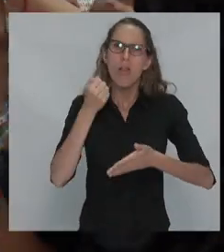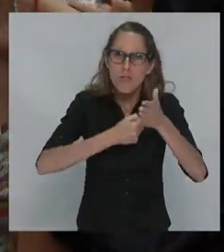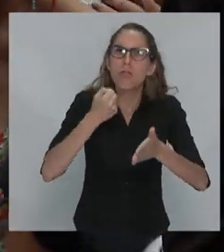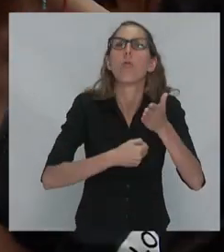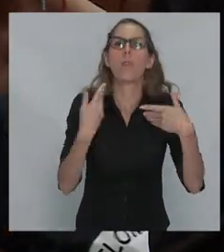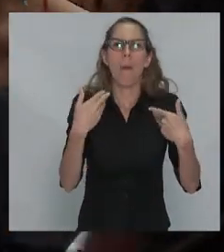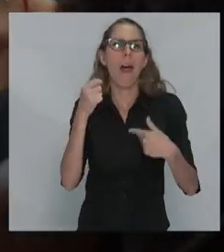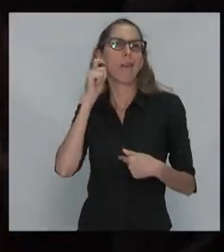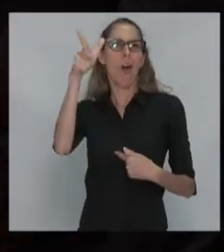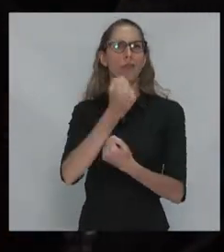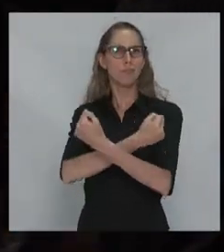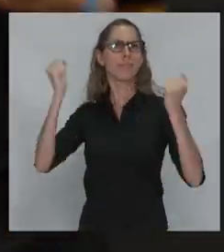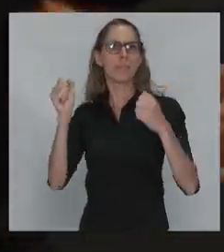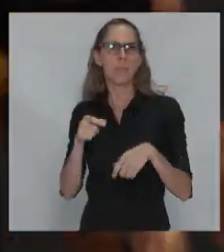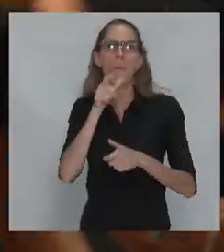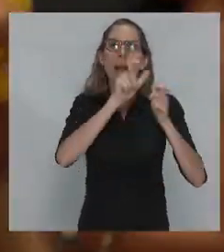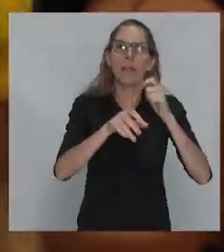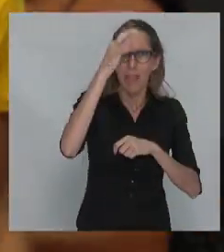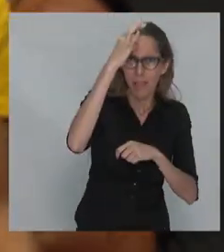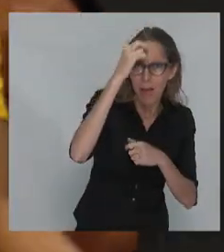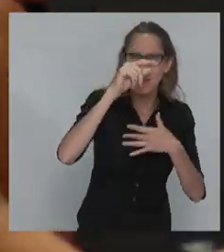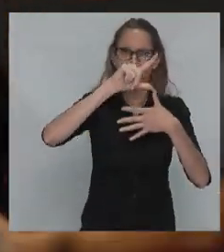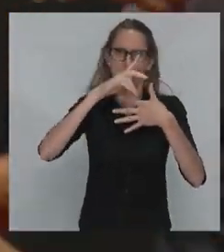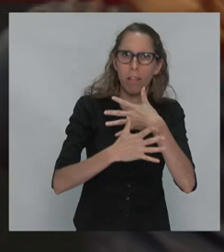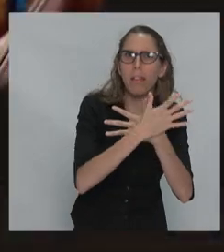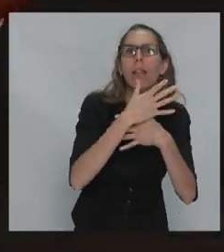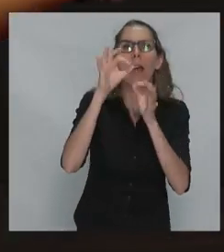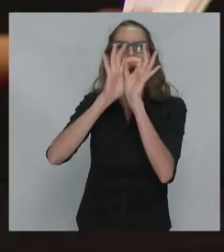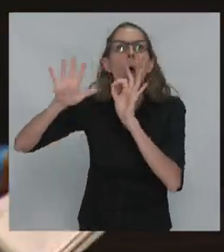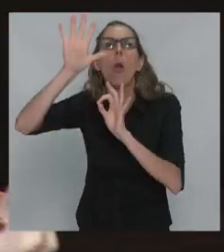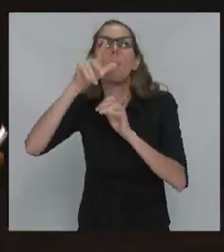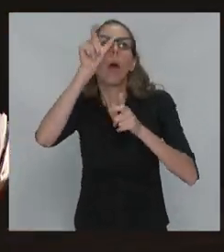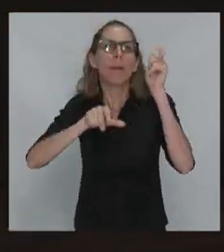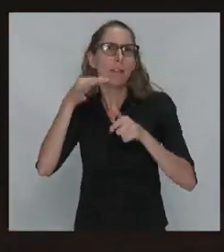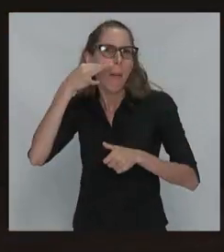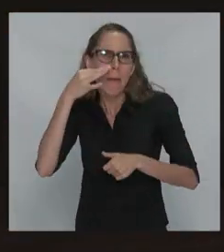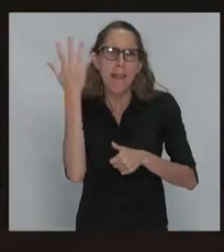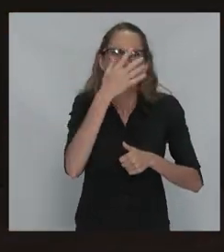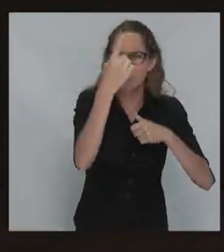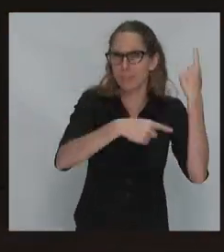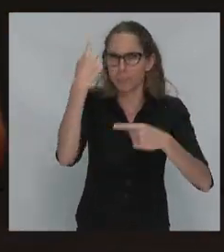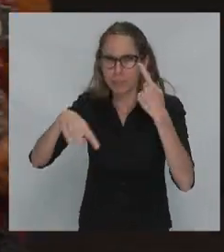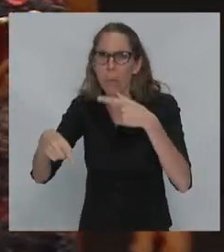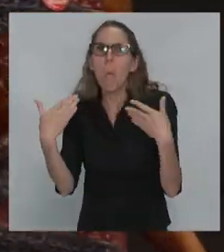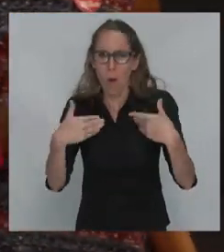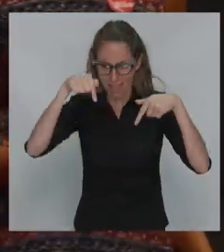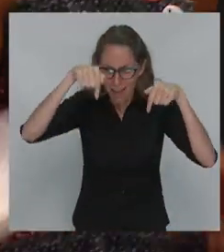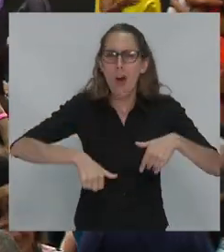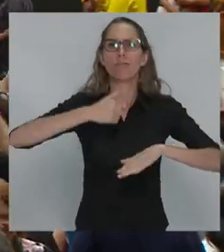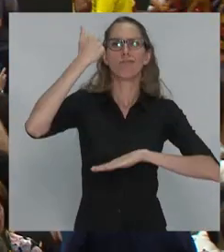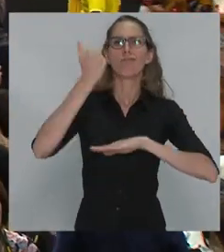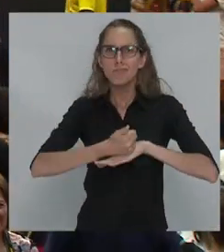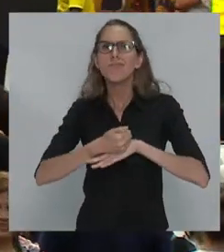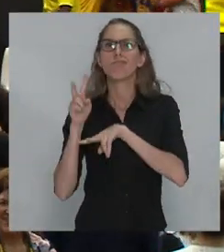Africanos, latino-americanos, europeus, negros e negras, que possam estar aqui nesse momento visibilizando esses